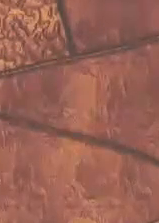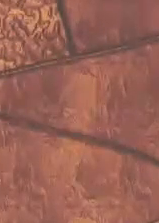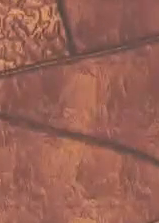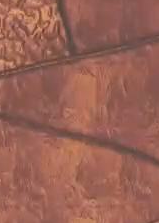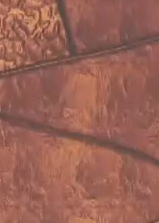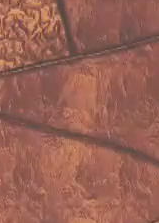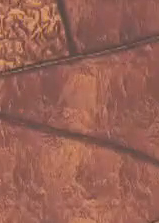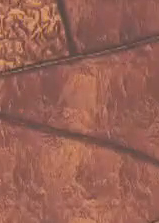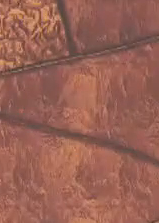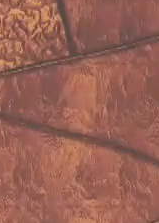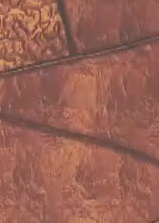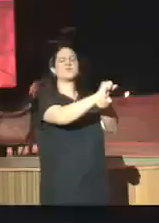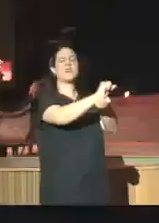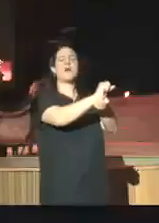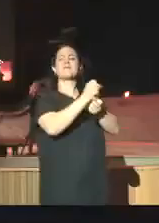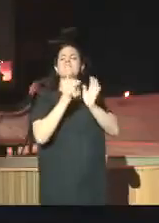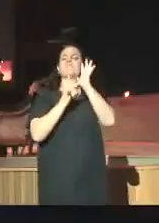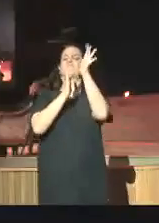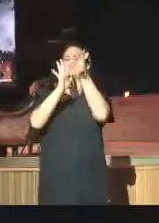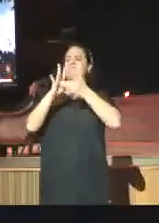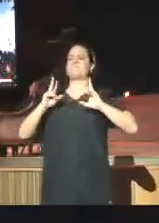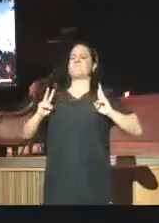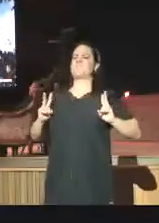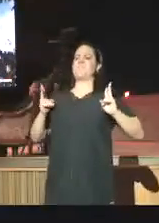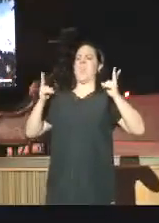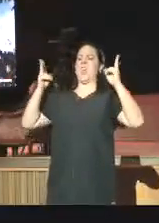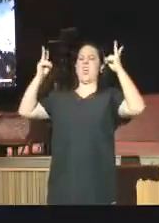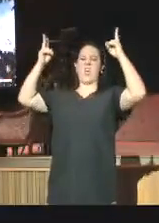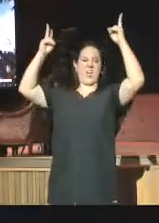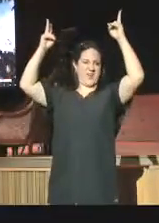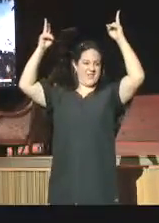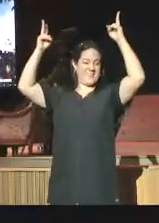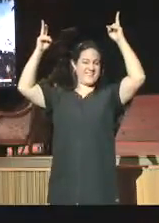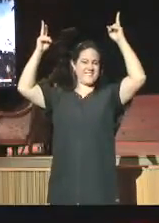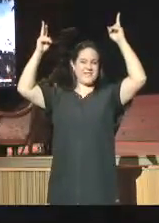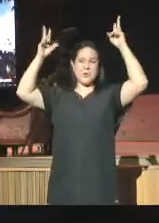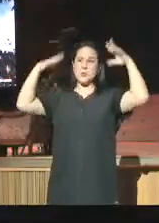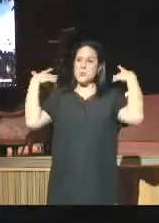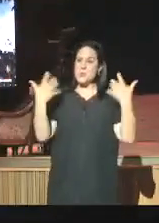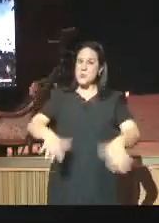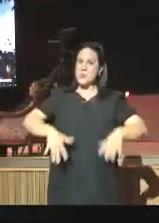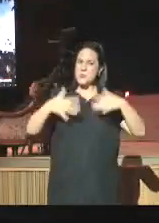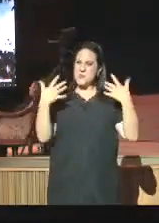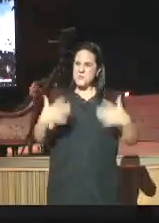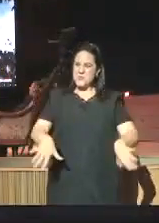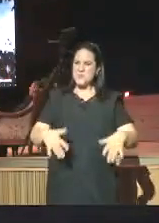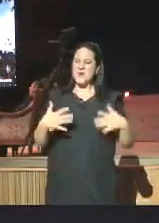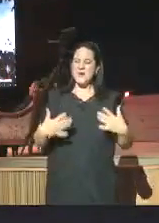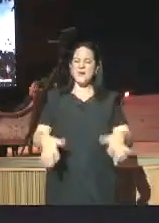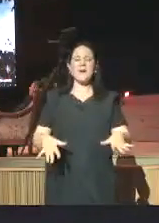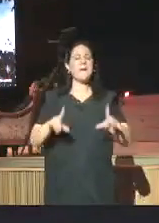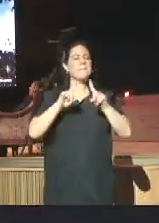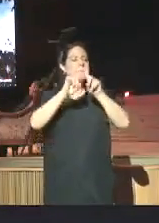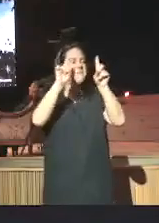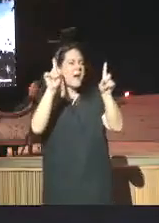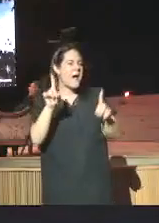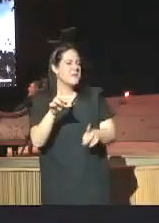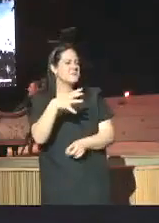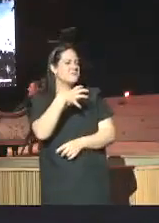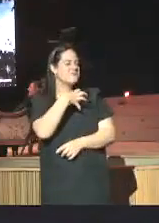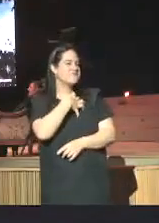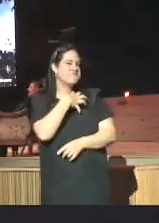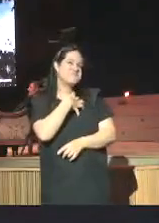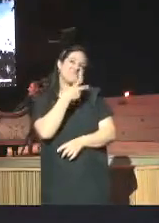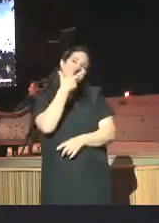desfile de Vitória eu acho incrível isso né mas uma das maneiras que eu acho